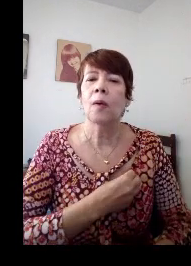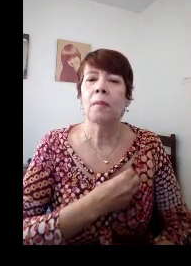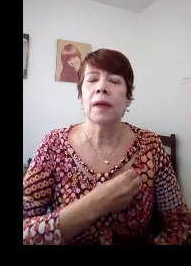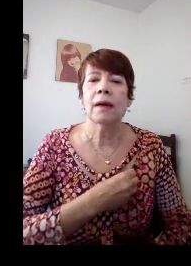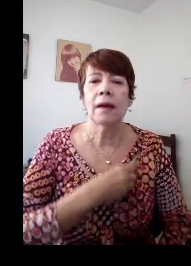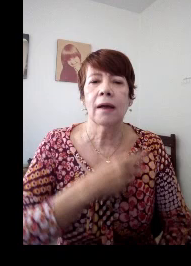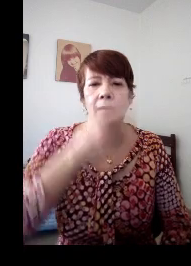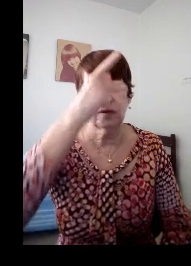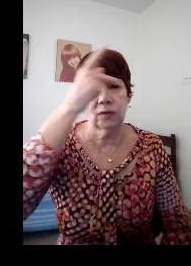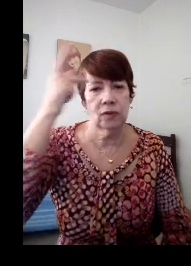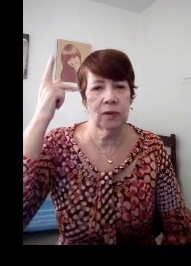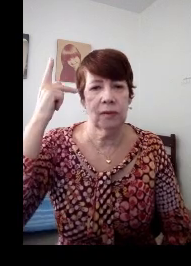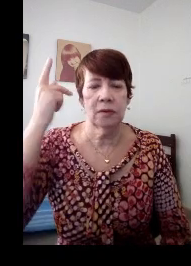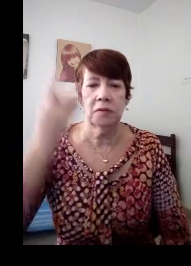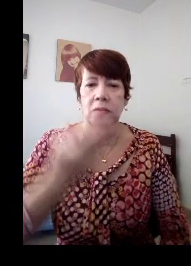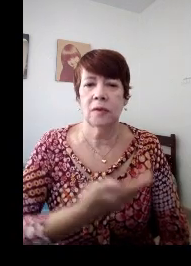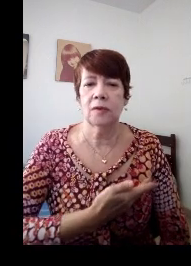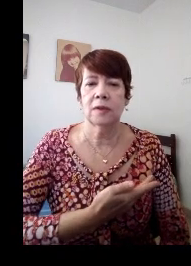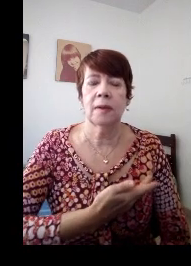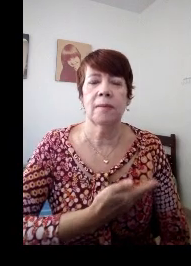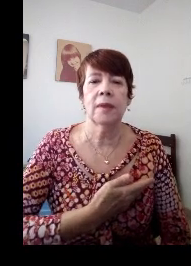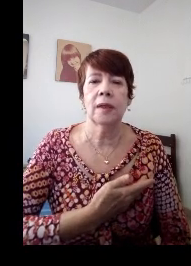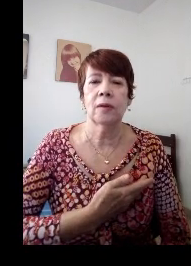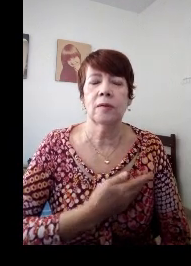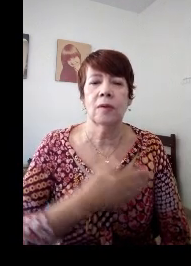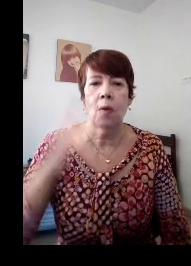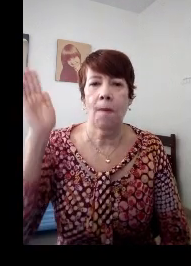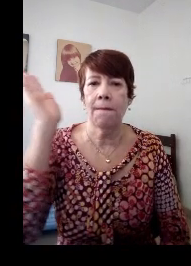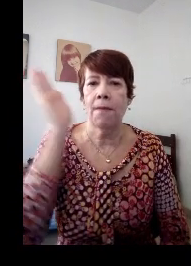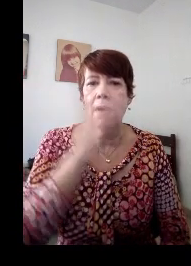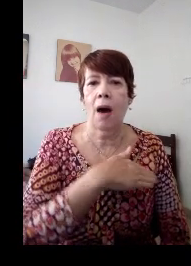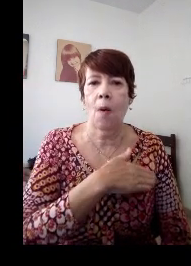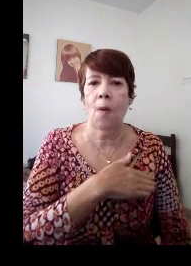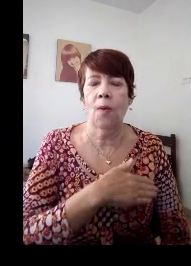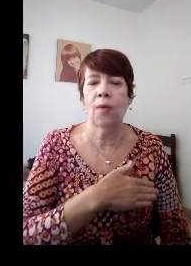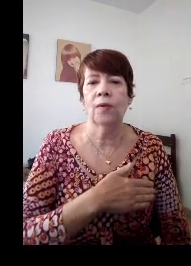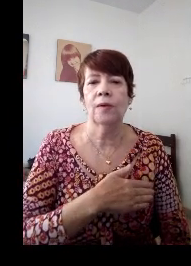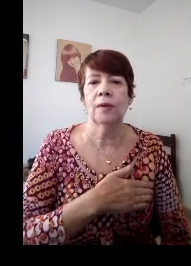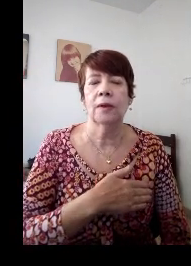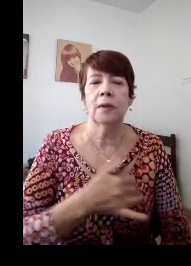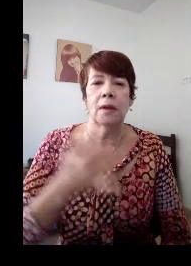no outro. O mal, nós estamos sempre